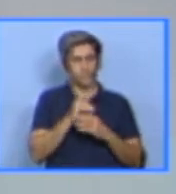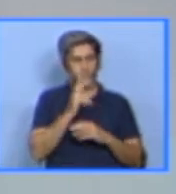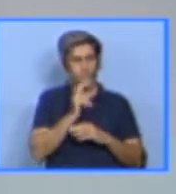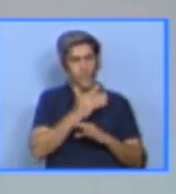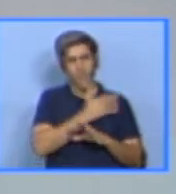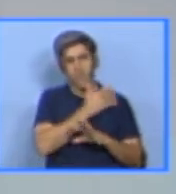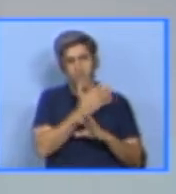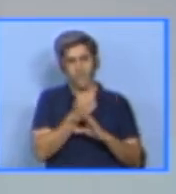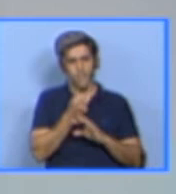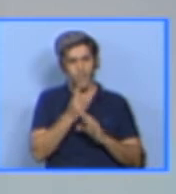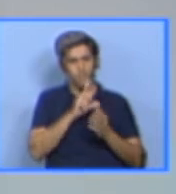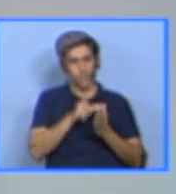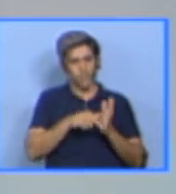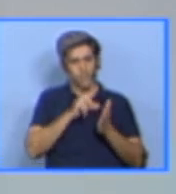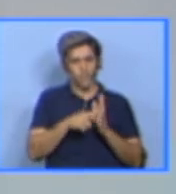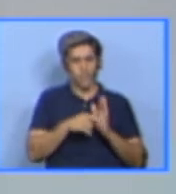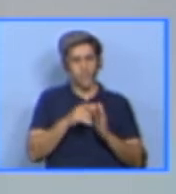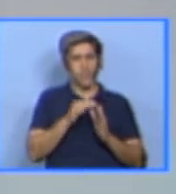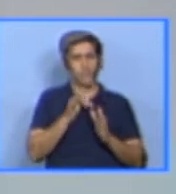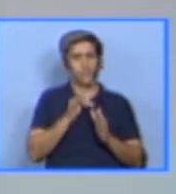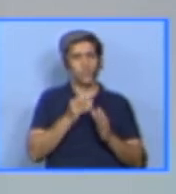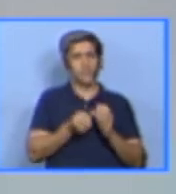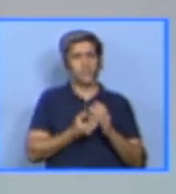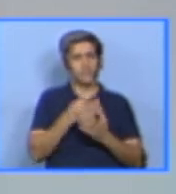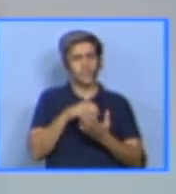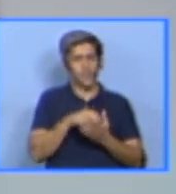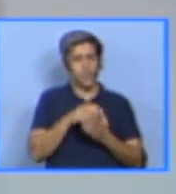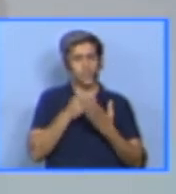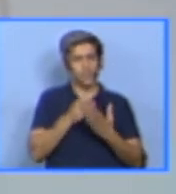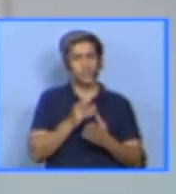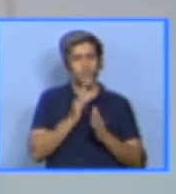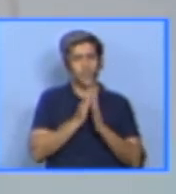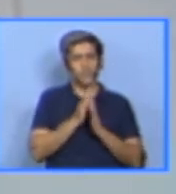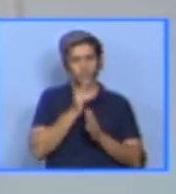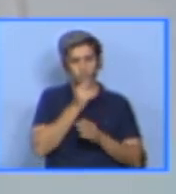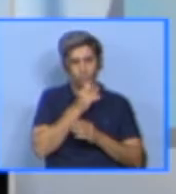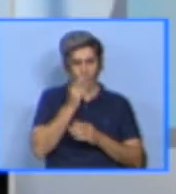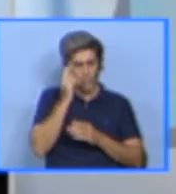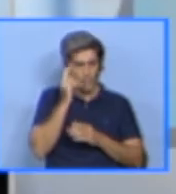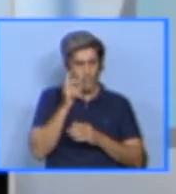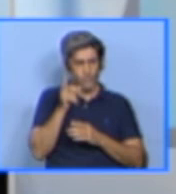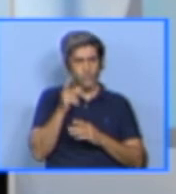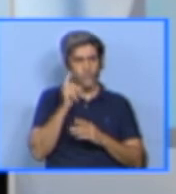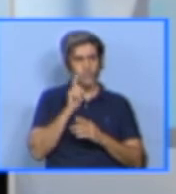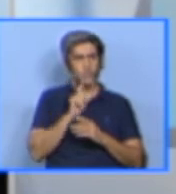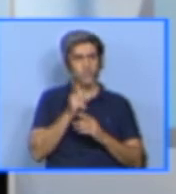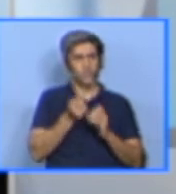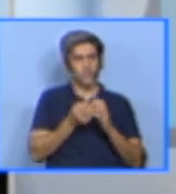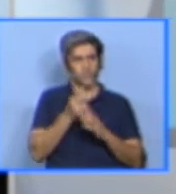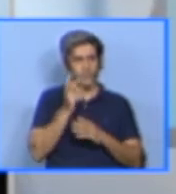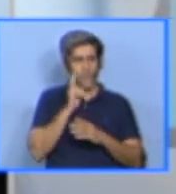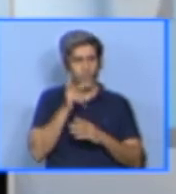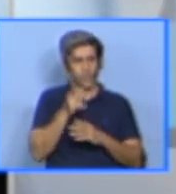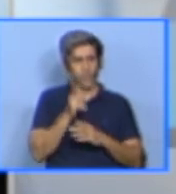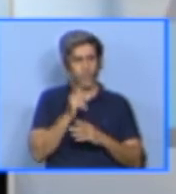com vários projetos da Fundação Ajuda à Igreja que Sofre. A sua diretora, Catarina Martins Bittencourt, está hoje no programa Eclésia. Cumprimento, muito